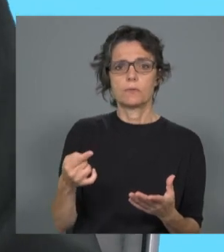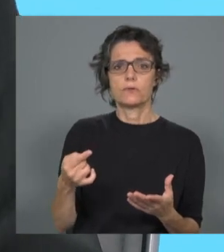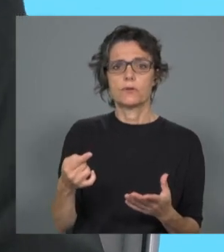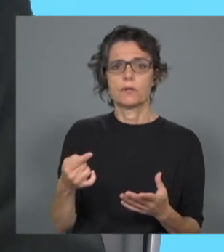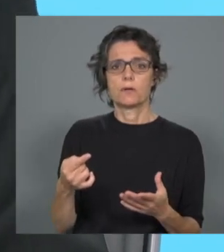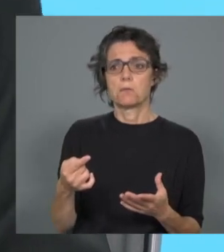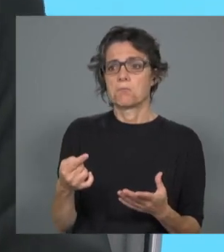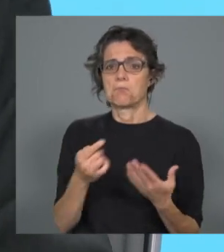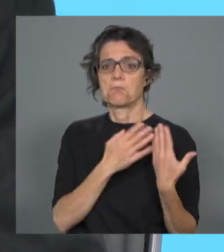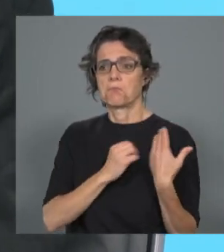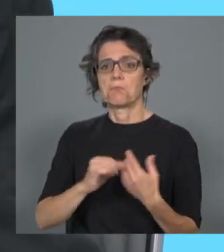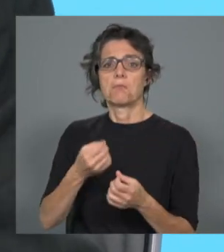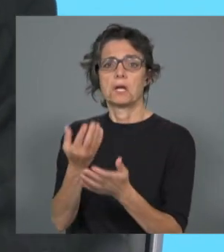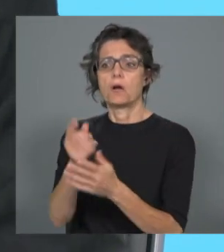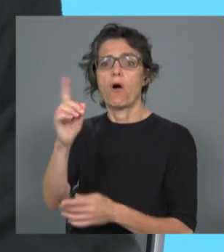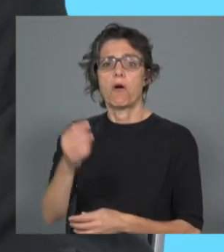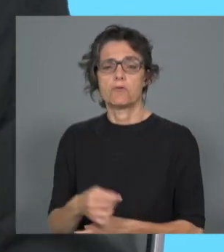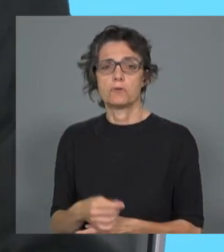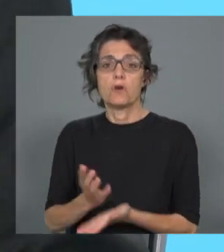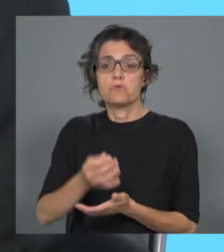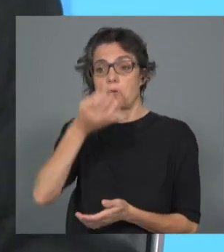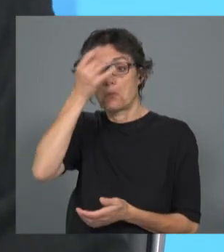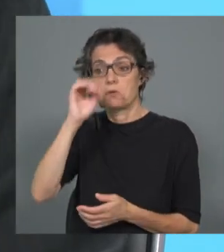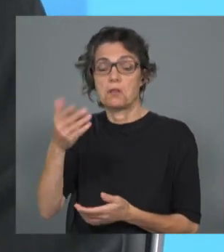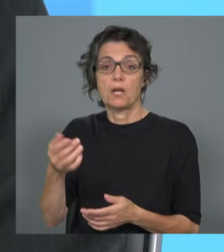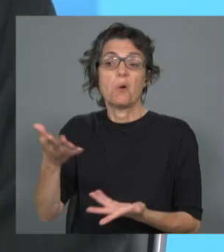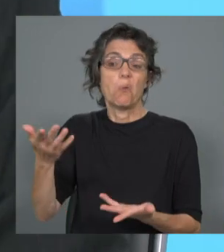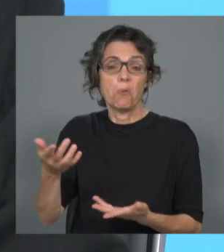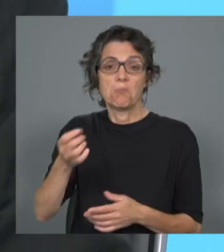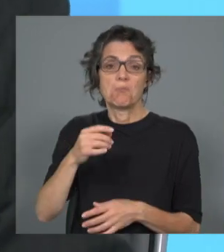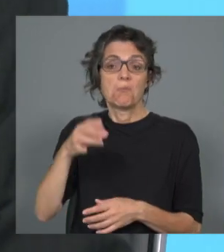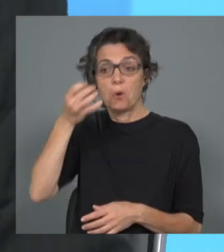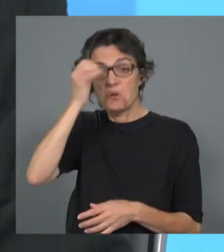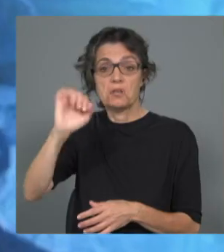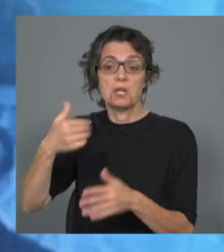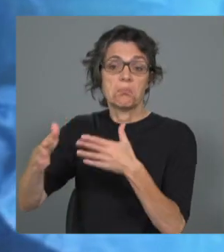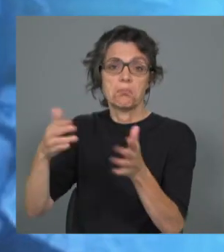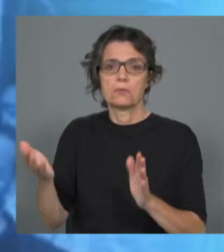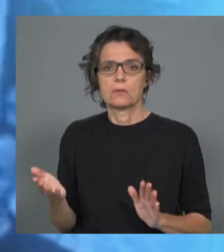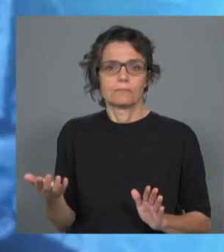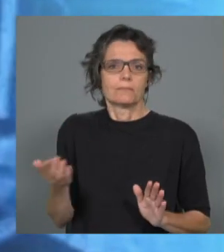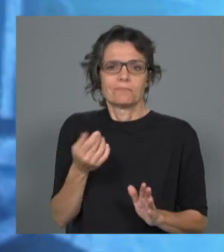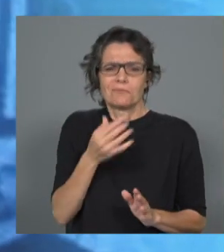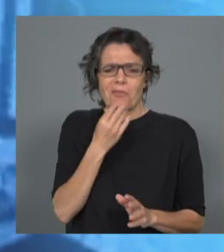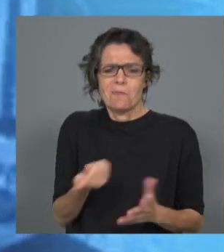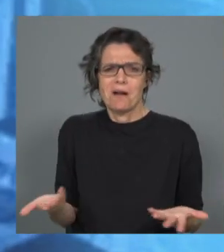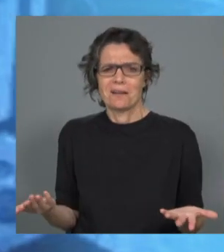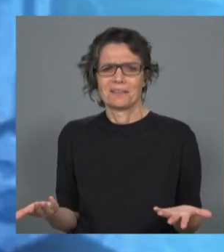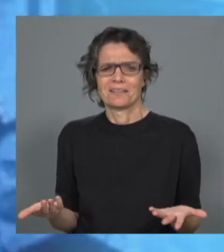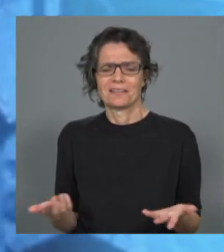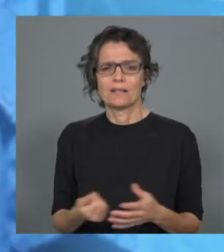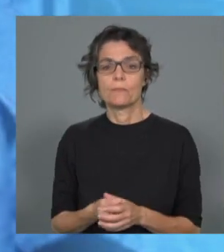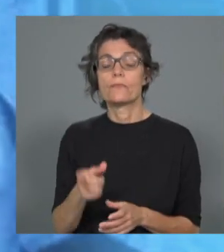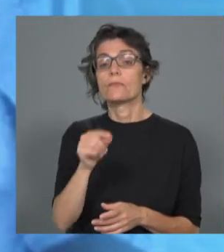um papel meramente consultivo ou até pior, nem sequer lhe damos essa oportunidade. Foi até, recordo, foi até sugerido